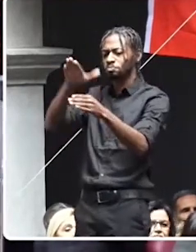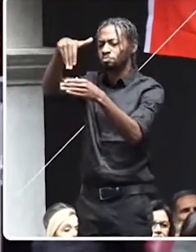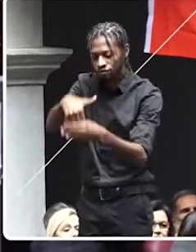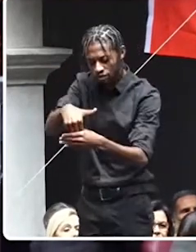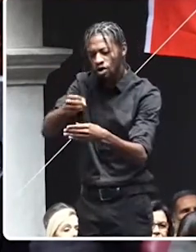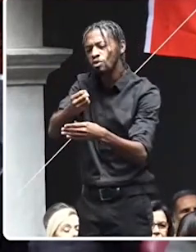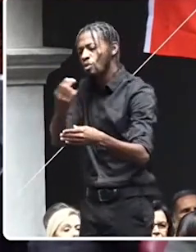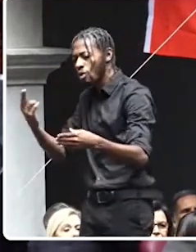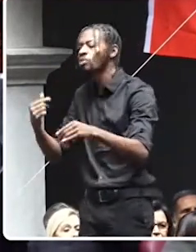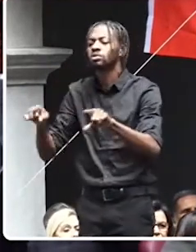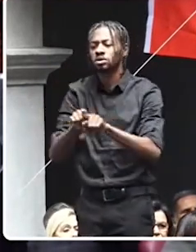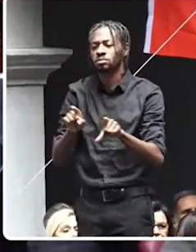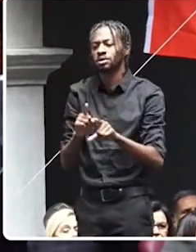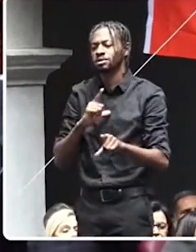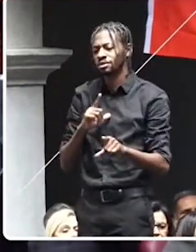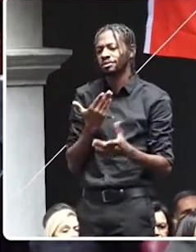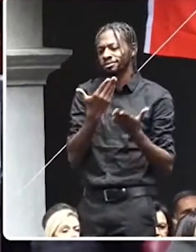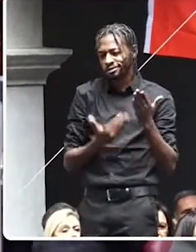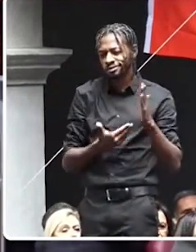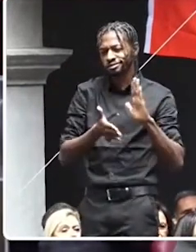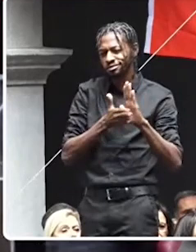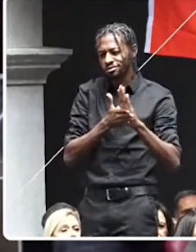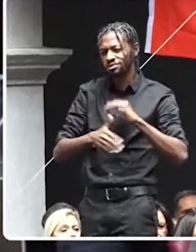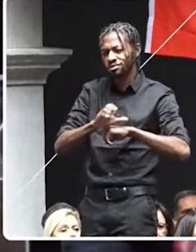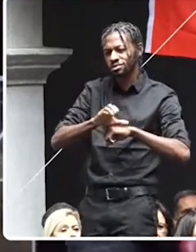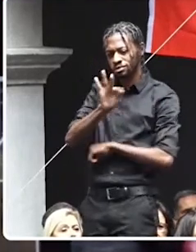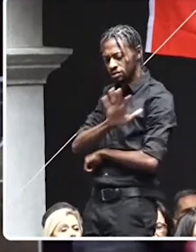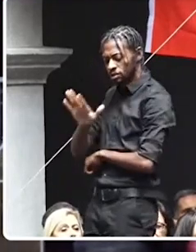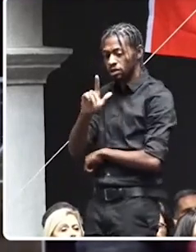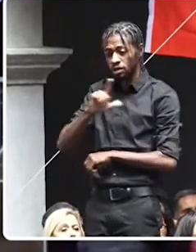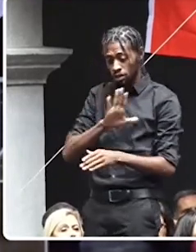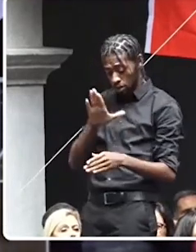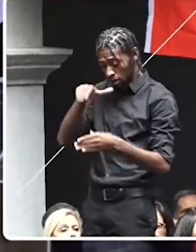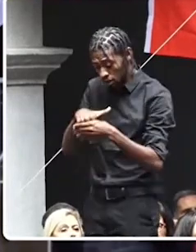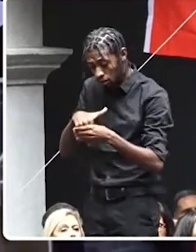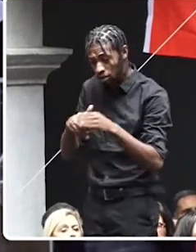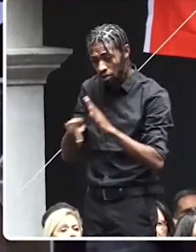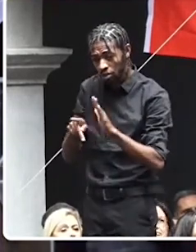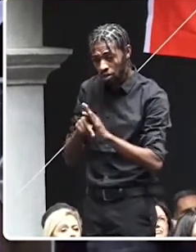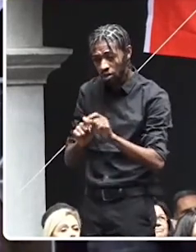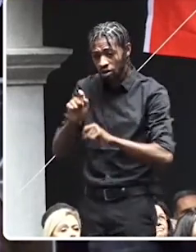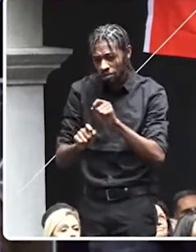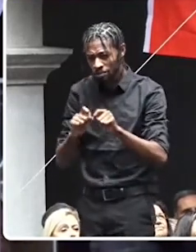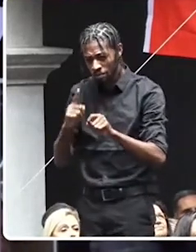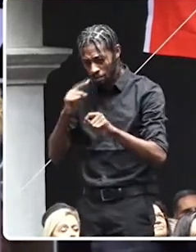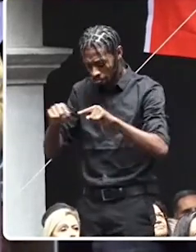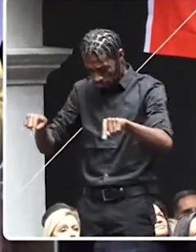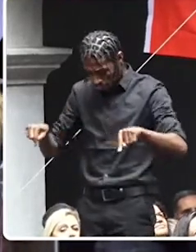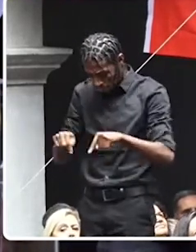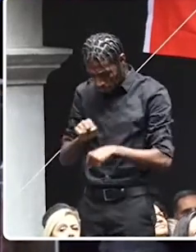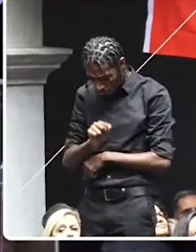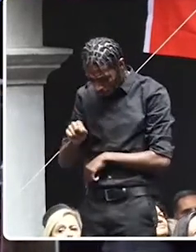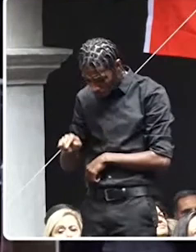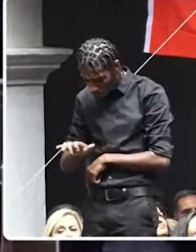nos termos desta Constituição. Nossas eleições com o processo eletrônico de apuração têm servido de exemplo no